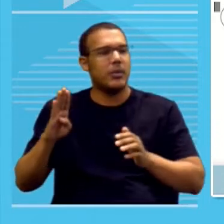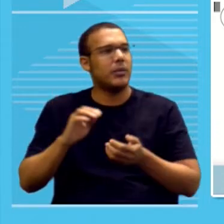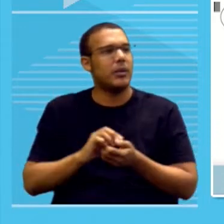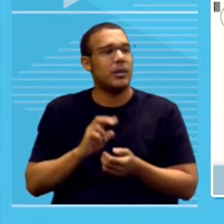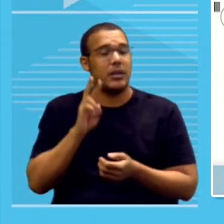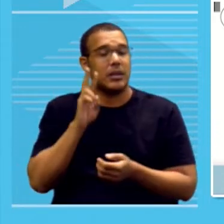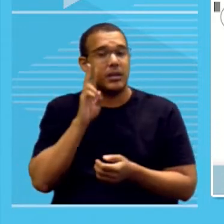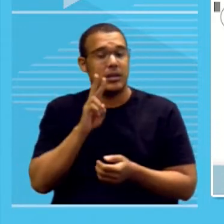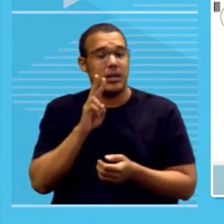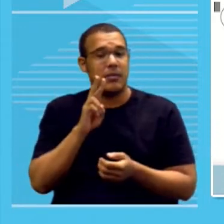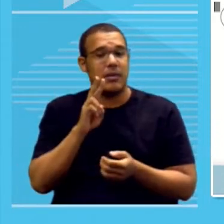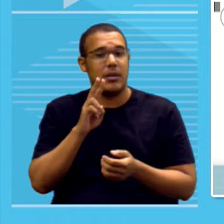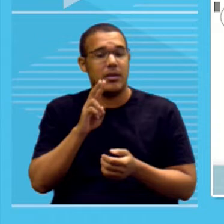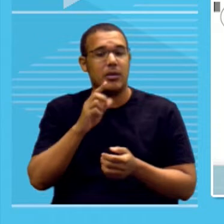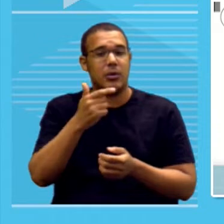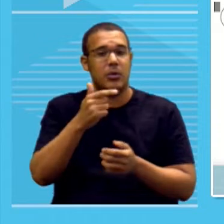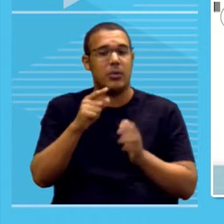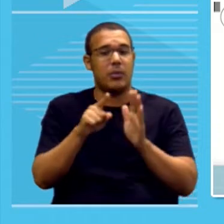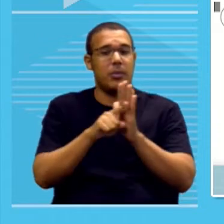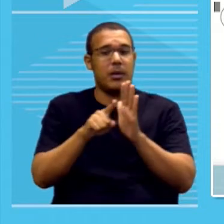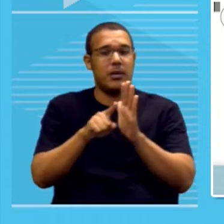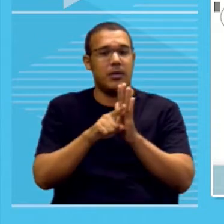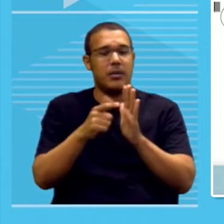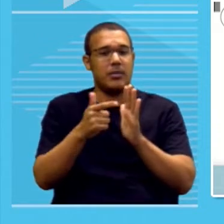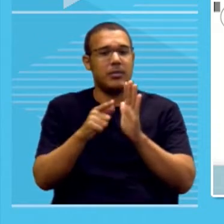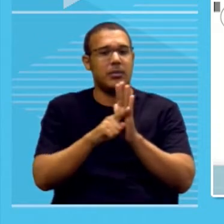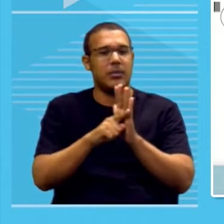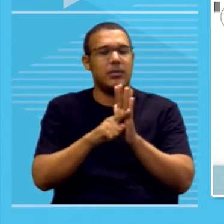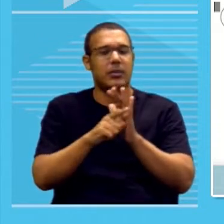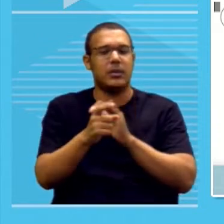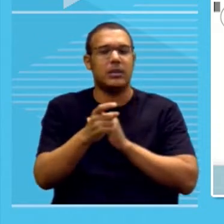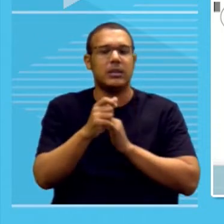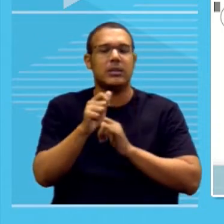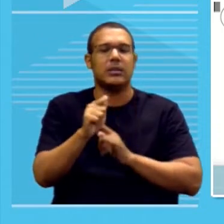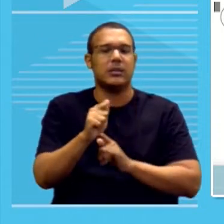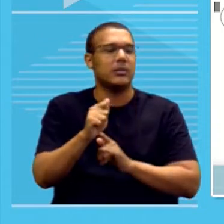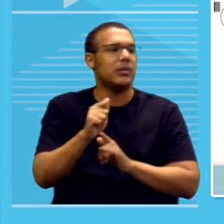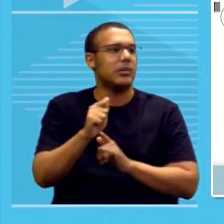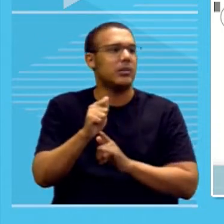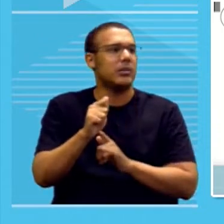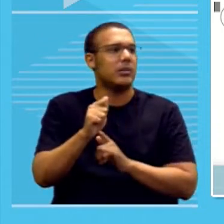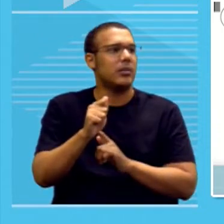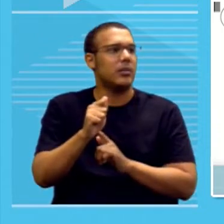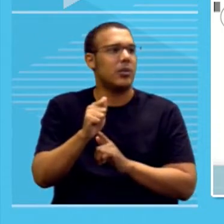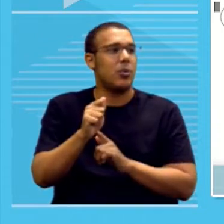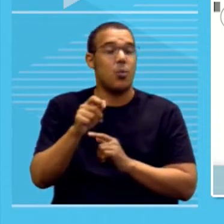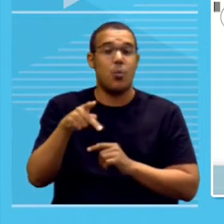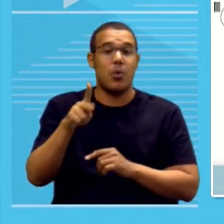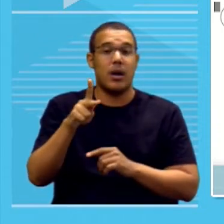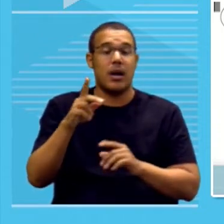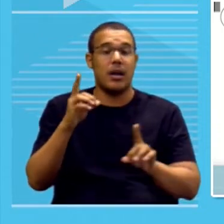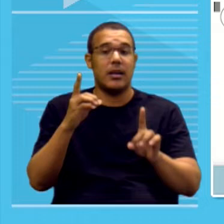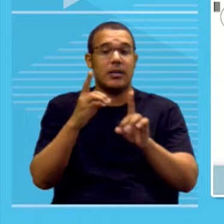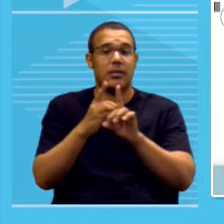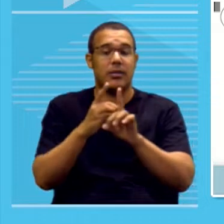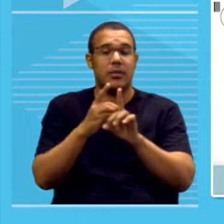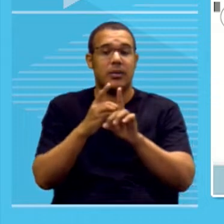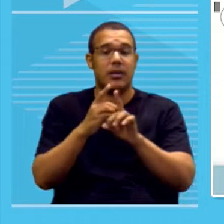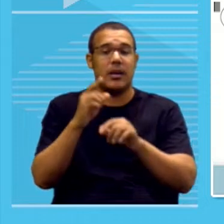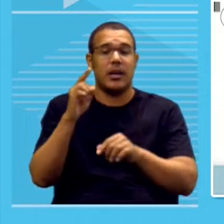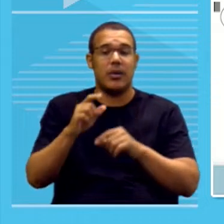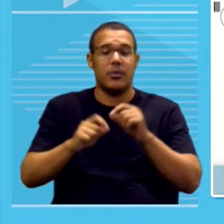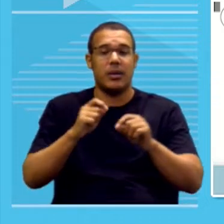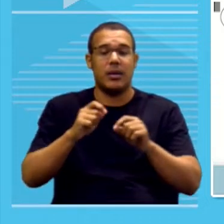deu para gente o -2 aqui é o xa o k professor que ele quer que a gente descubra é o y